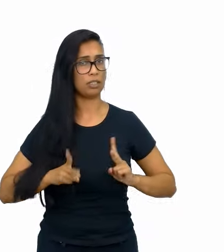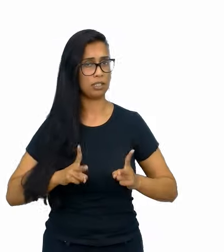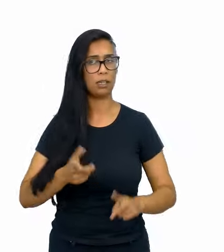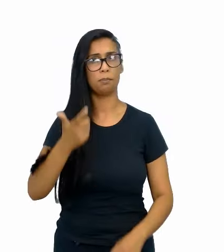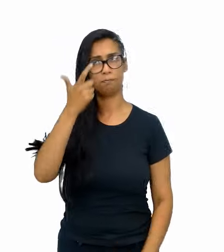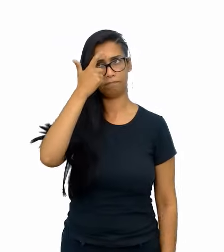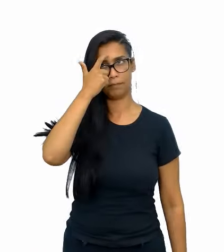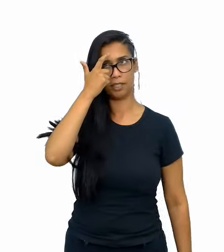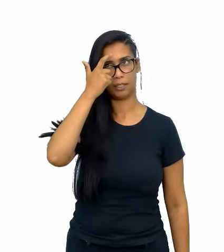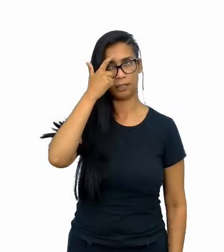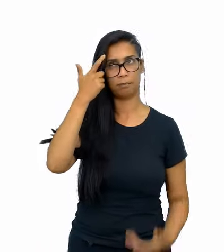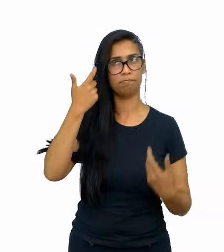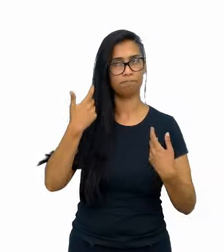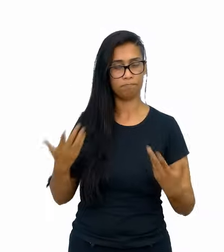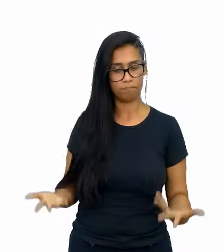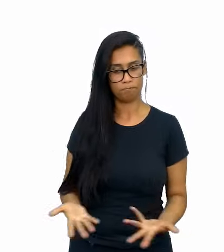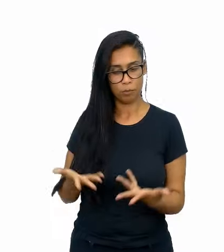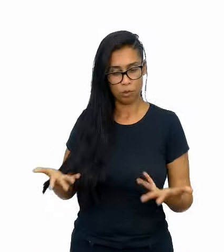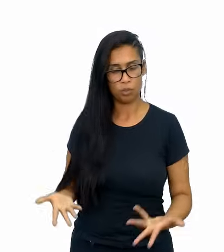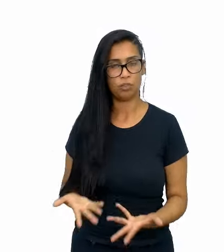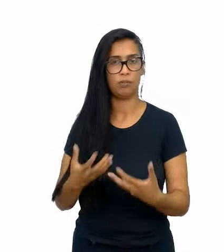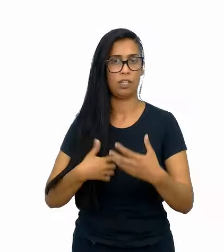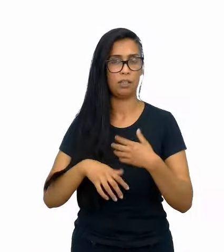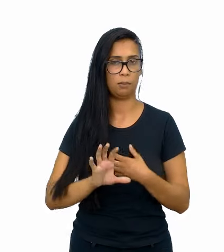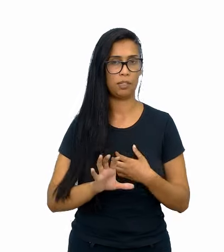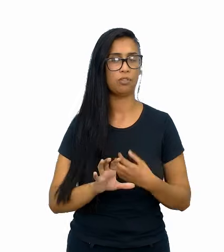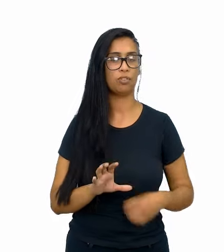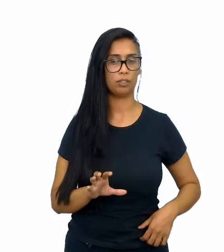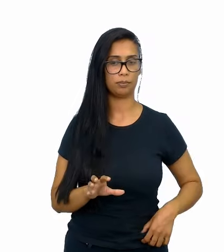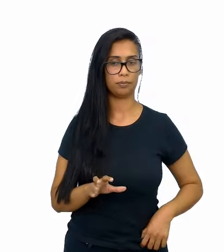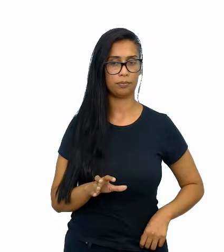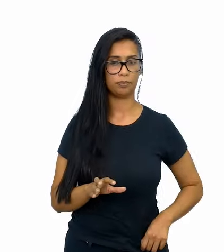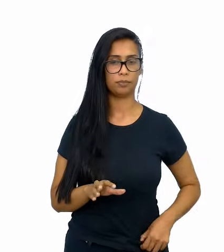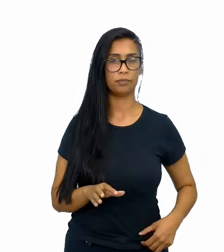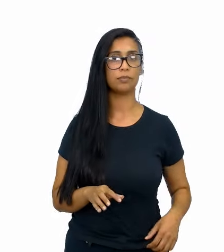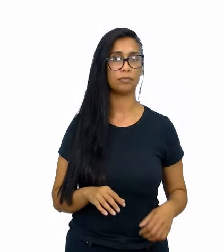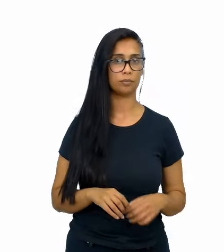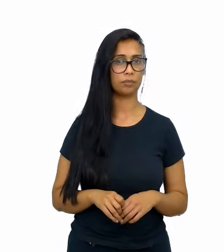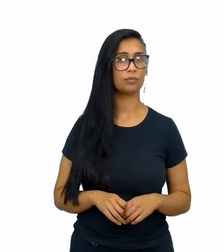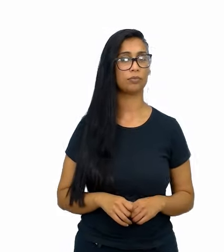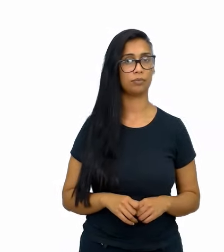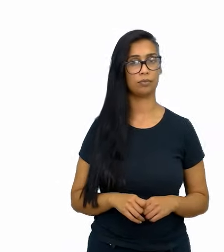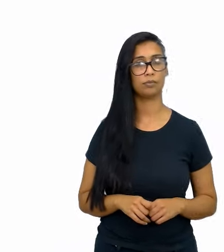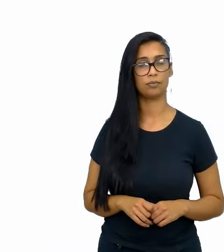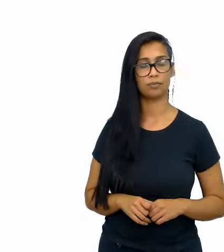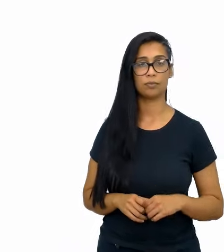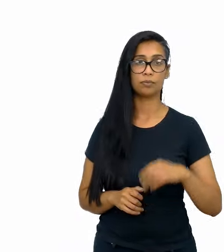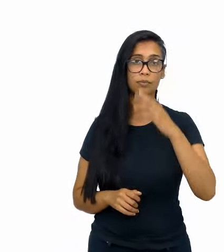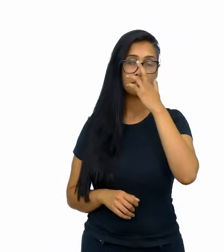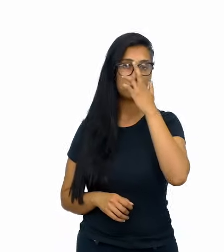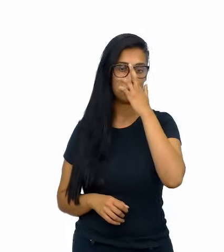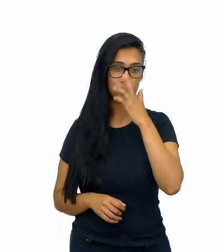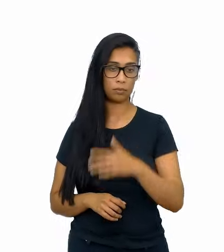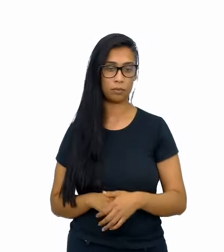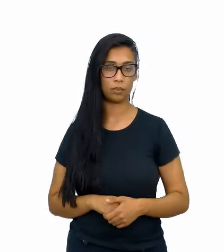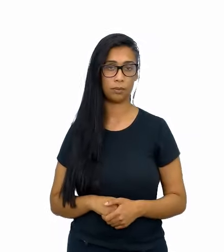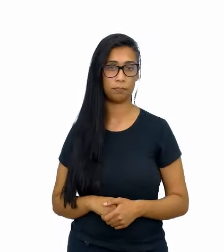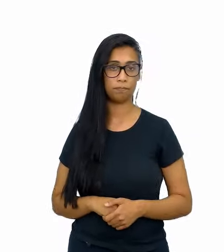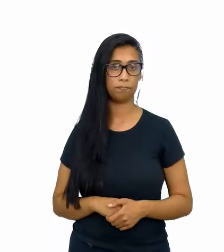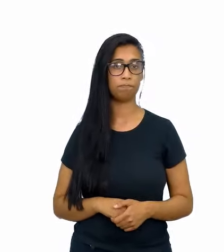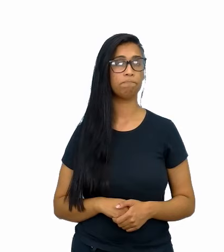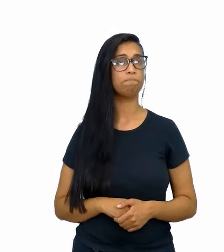relação ao outro, e nesse caso, à produção do relato do colega. O outro ponto